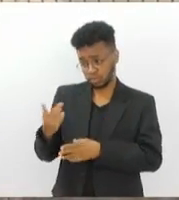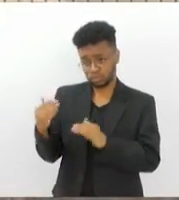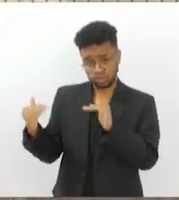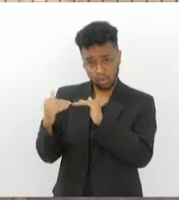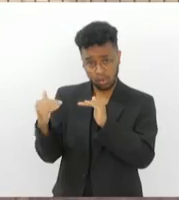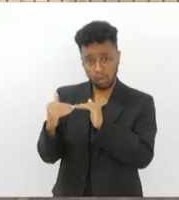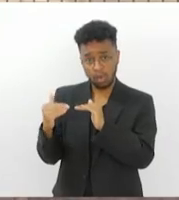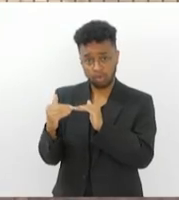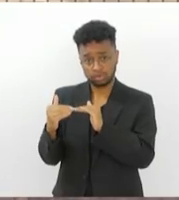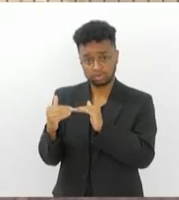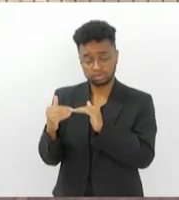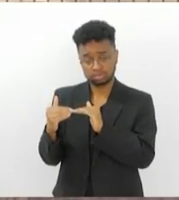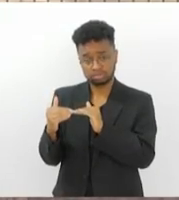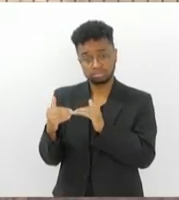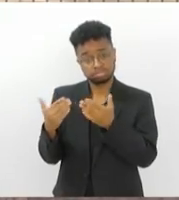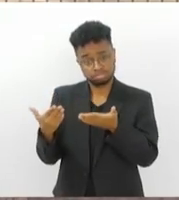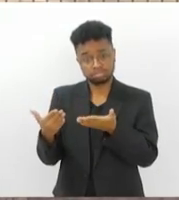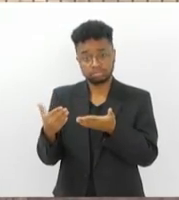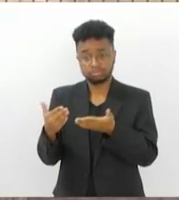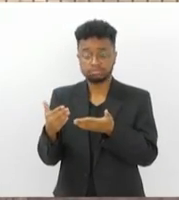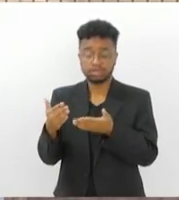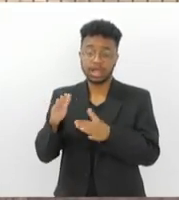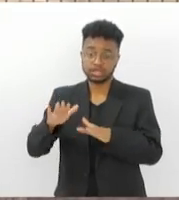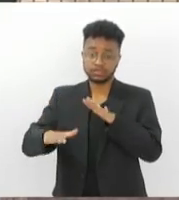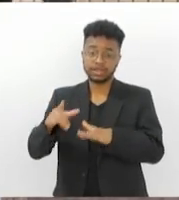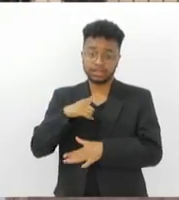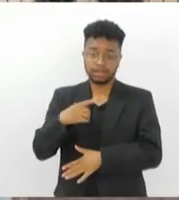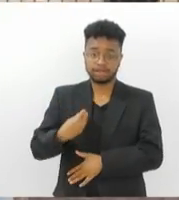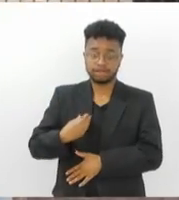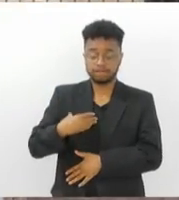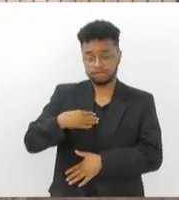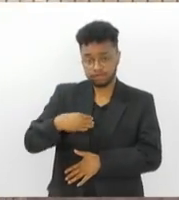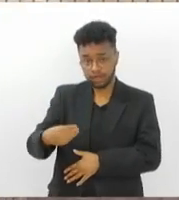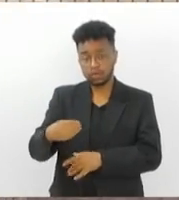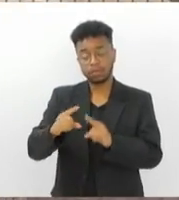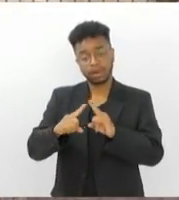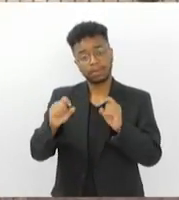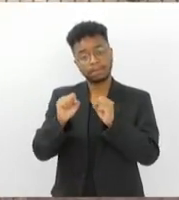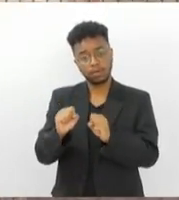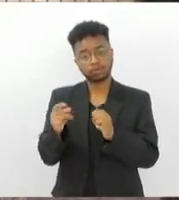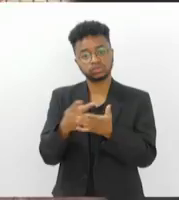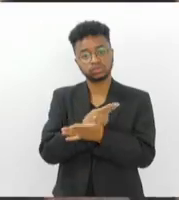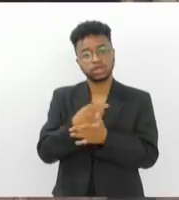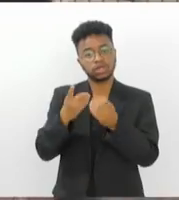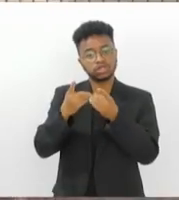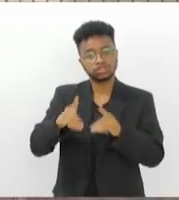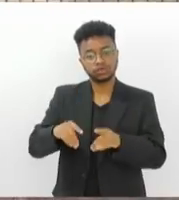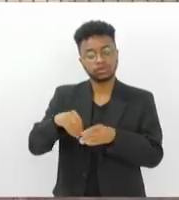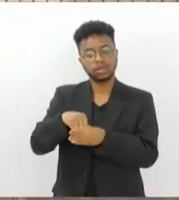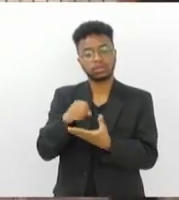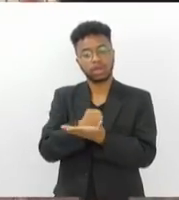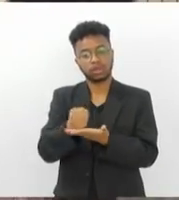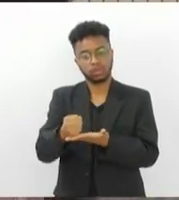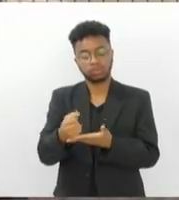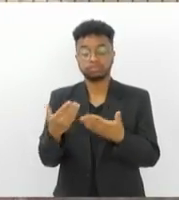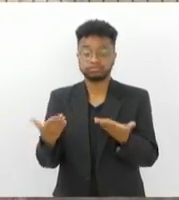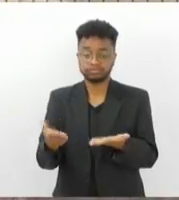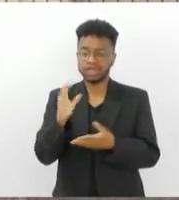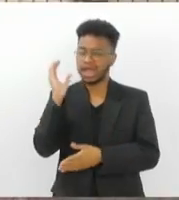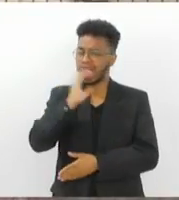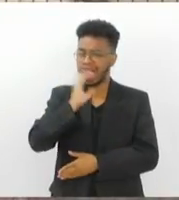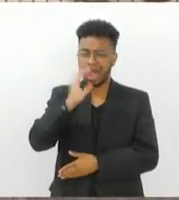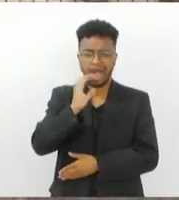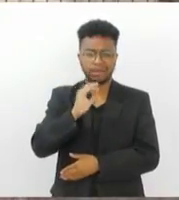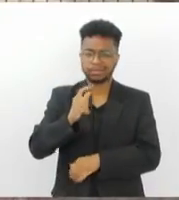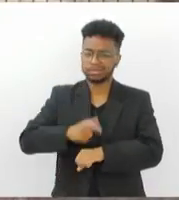que há um acordo mesmo diante da existência de filhos que esse divórcio possa ser feito num cartório e isso é muito rápido